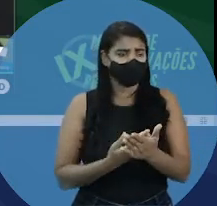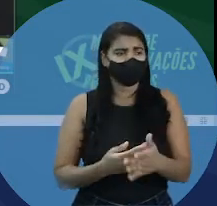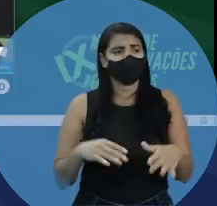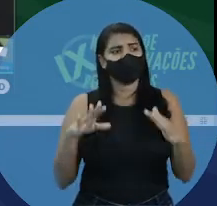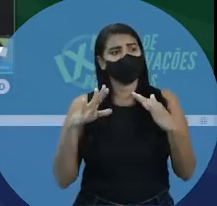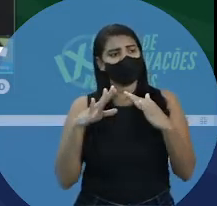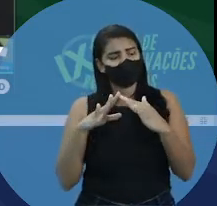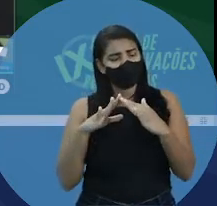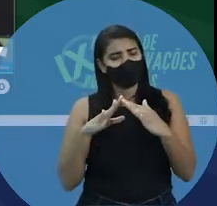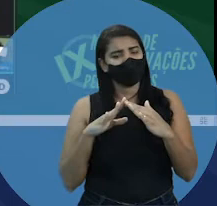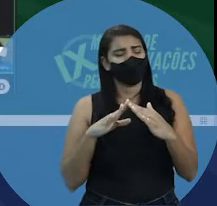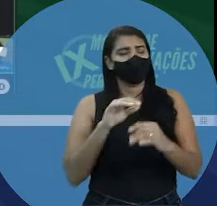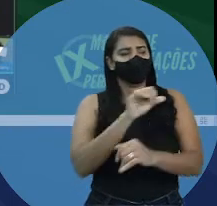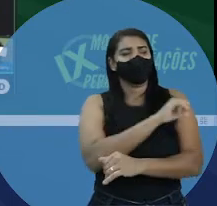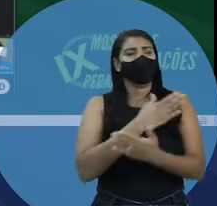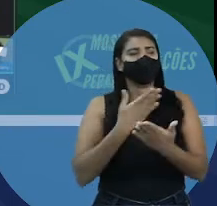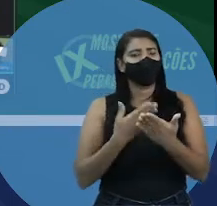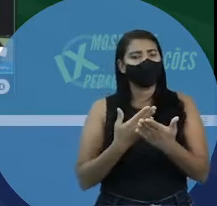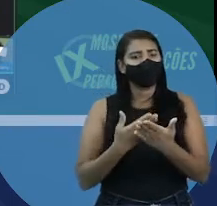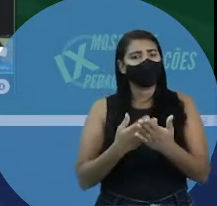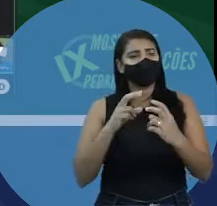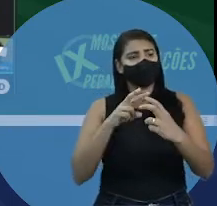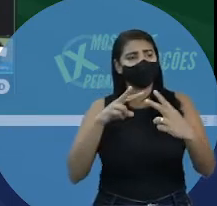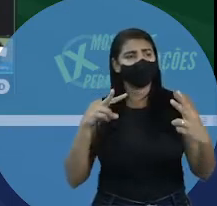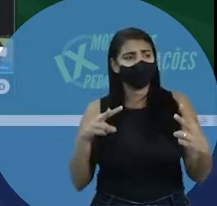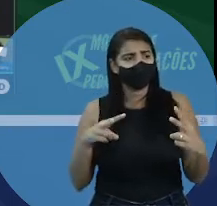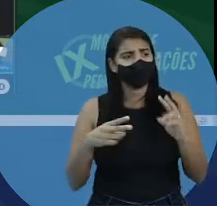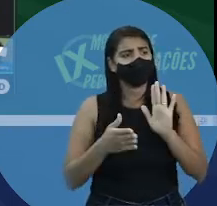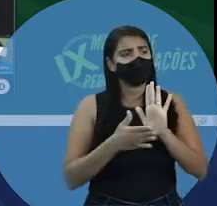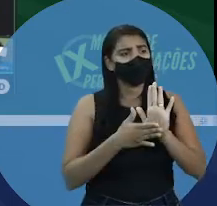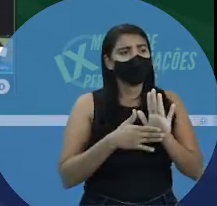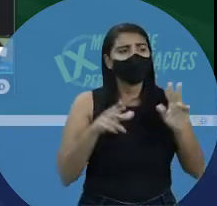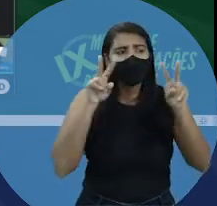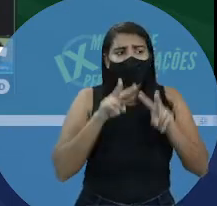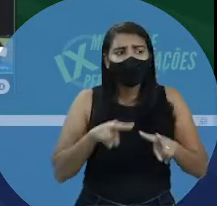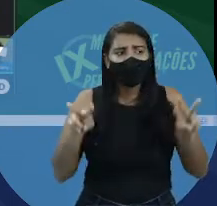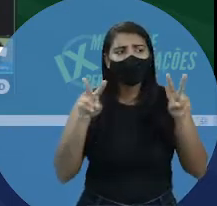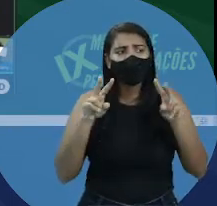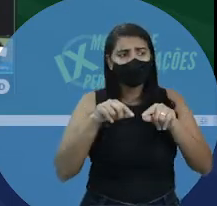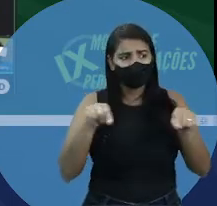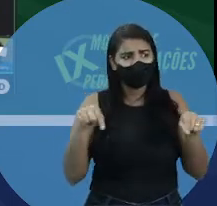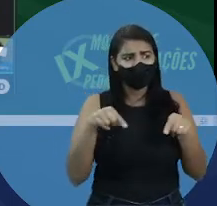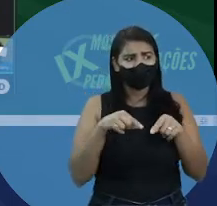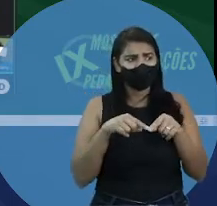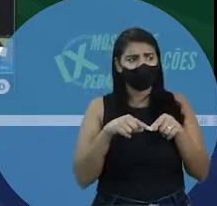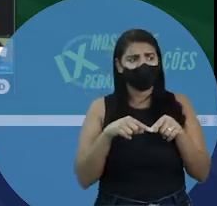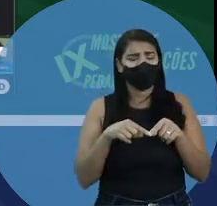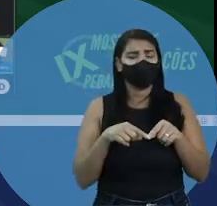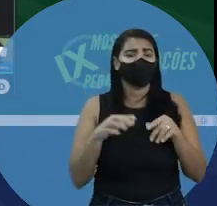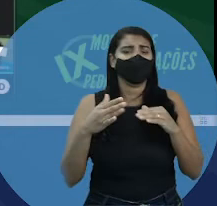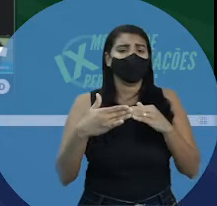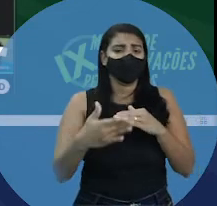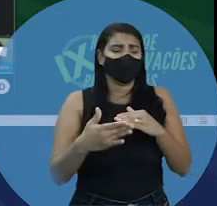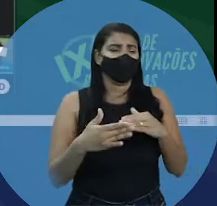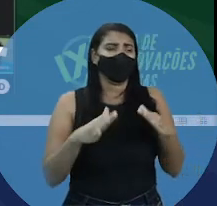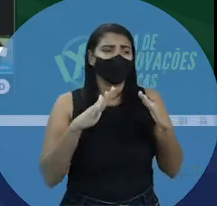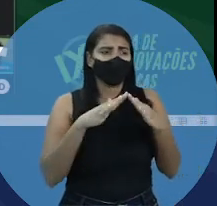período foi proposto aos alunos que eles observassem o espaço que estava ao entorno e, a partir dessa